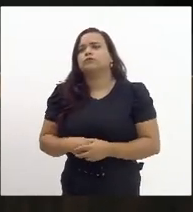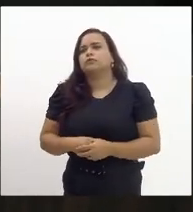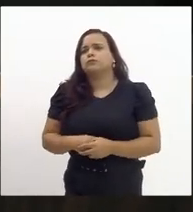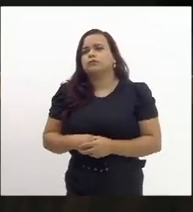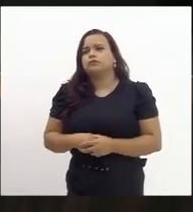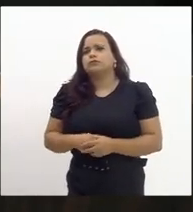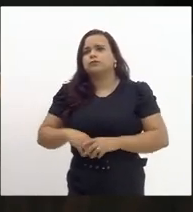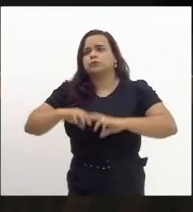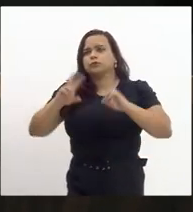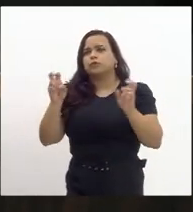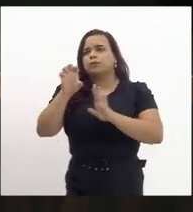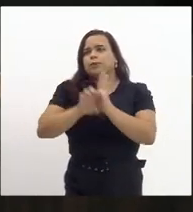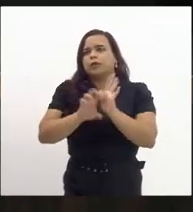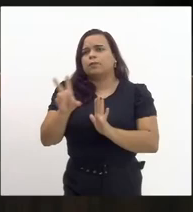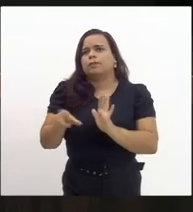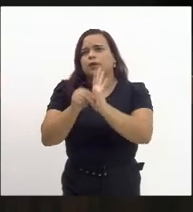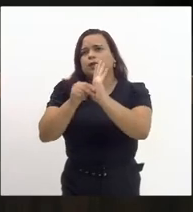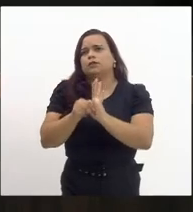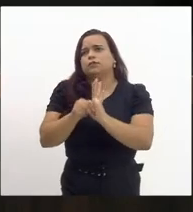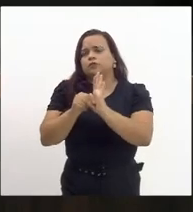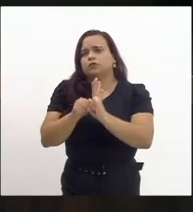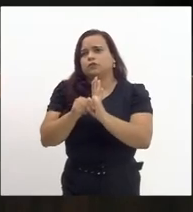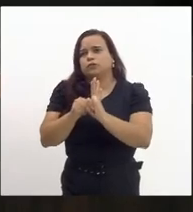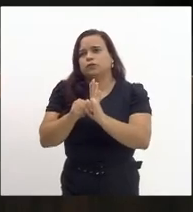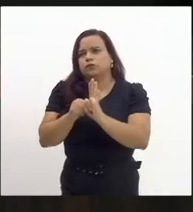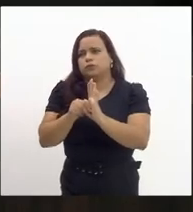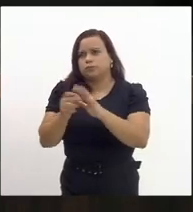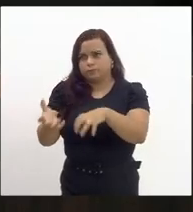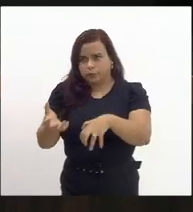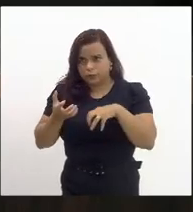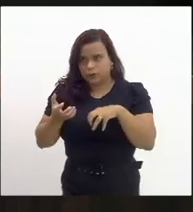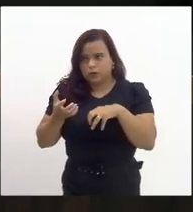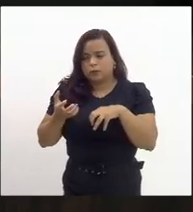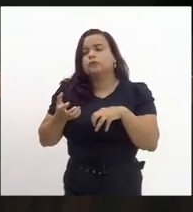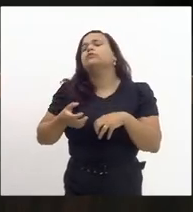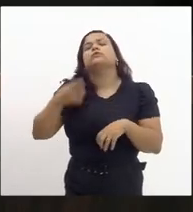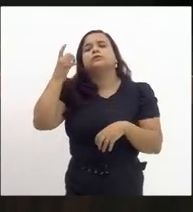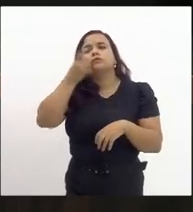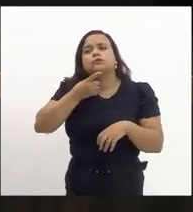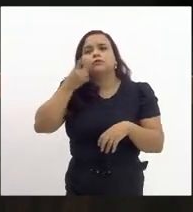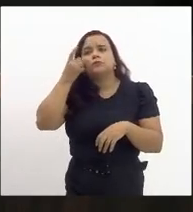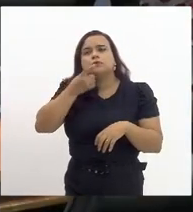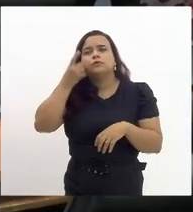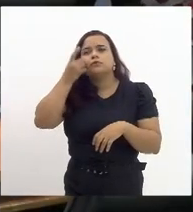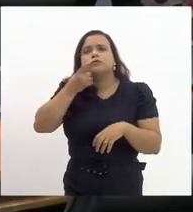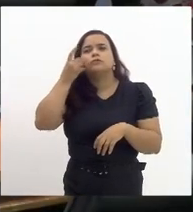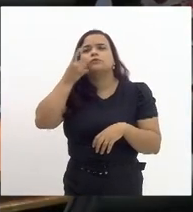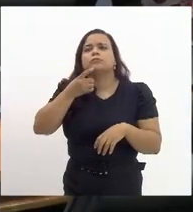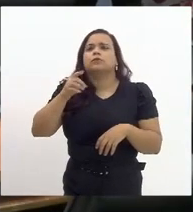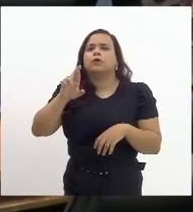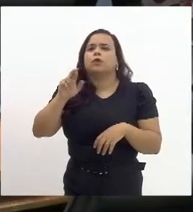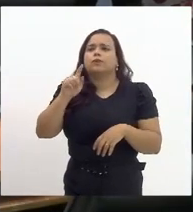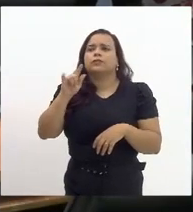as emendas de plenário, deputado Rodrigo Amorim.